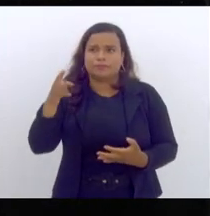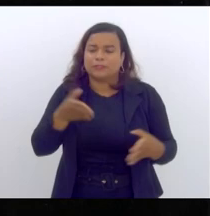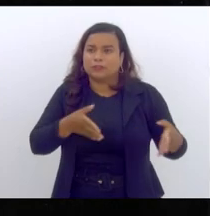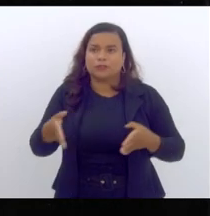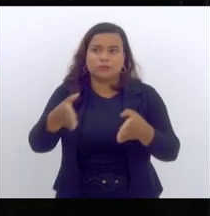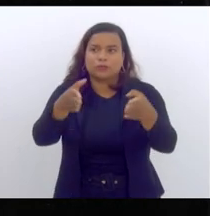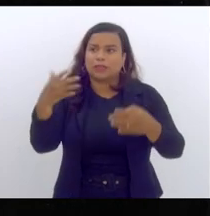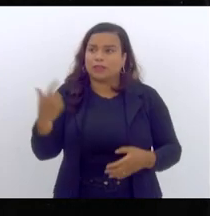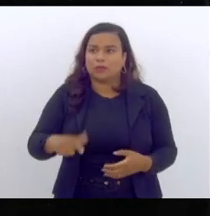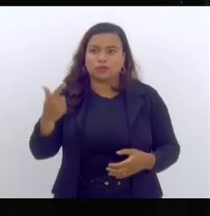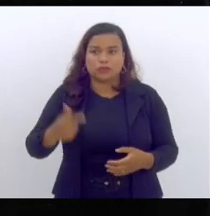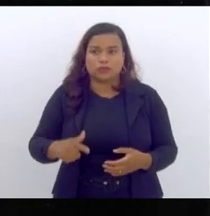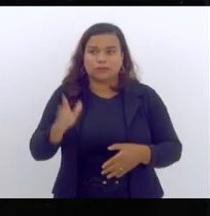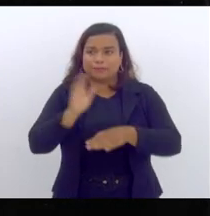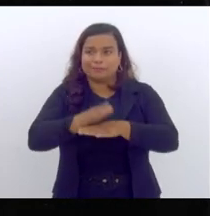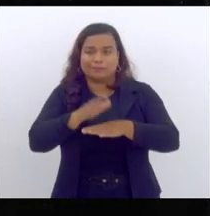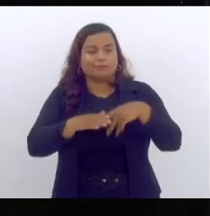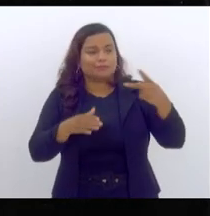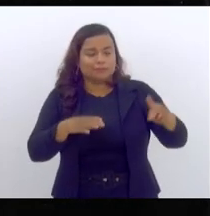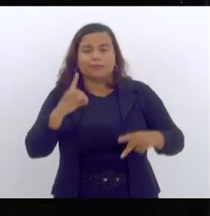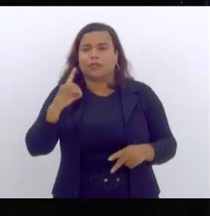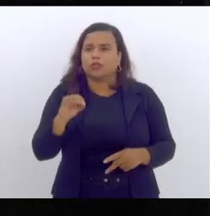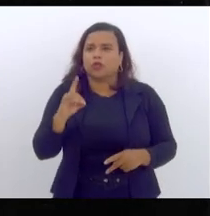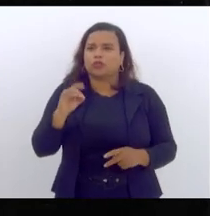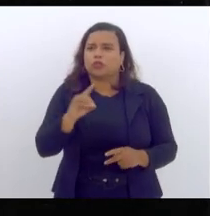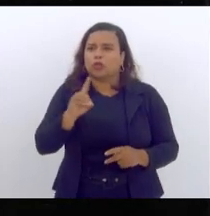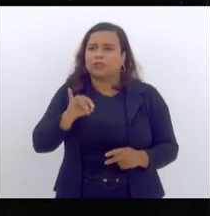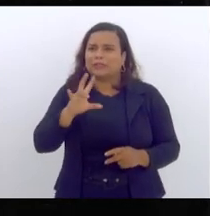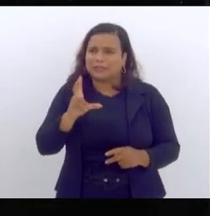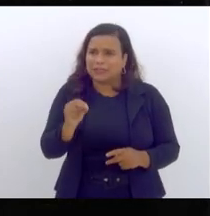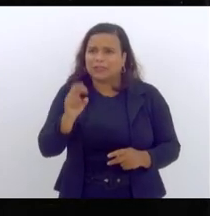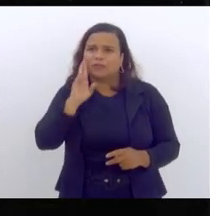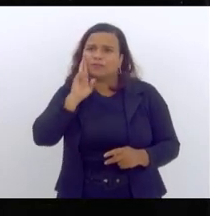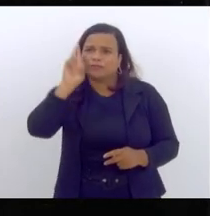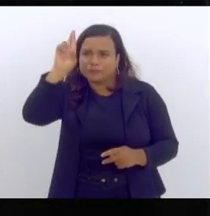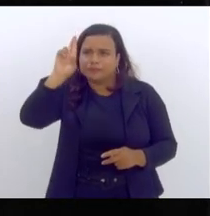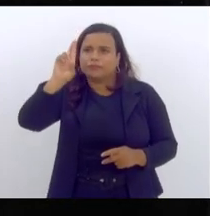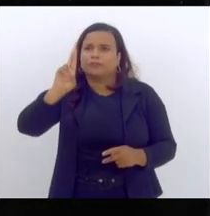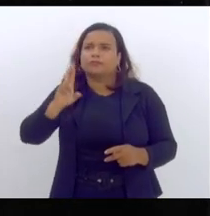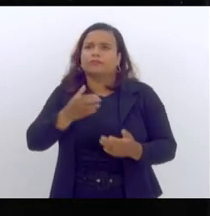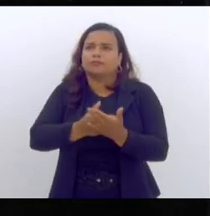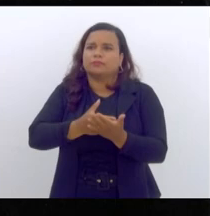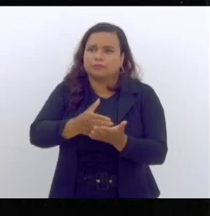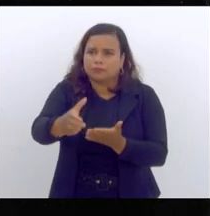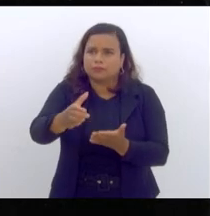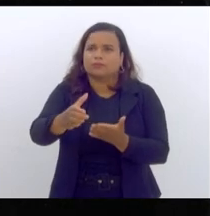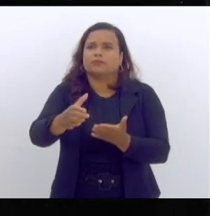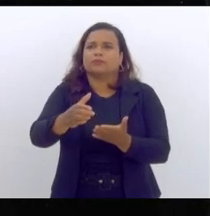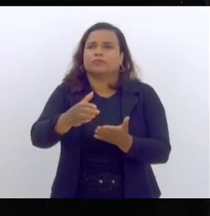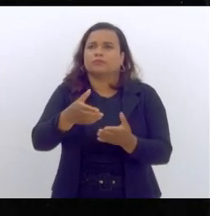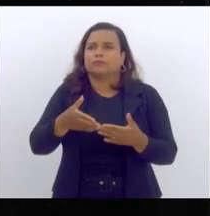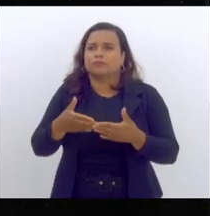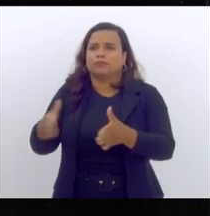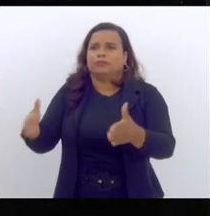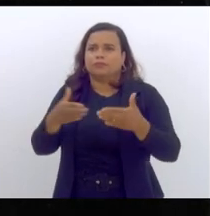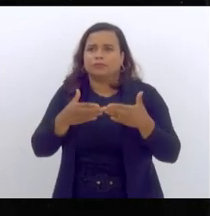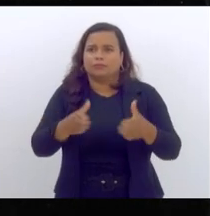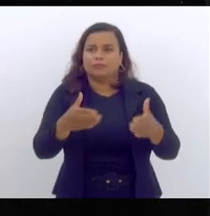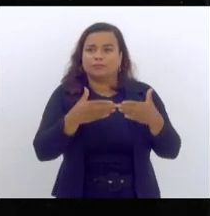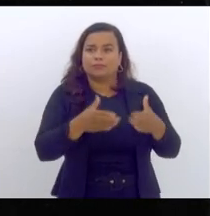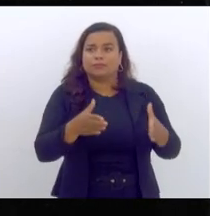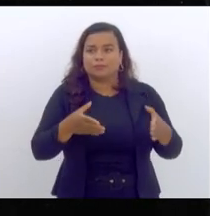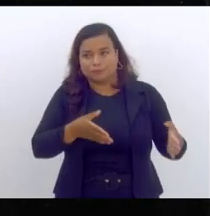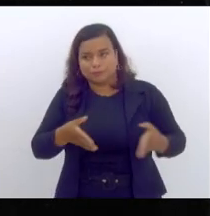e foi Duduzinho subindo nas máquinas ele mesmo abrindo e desbravando